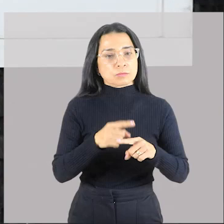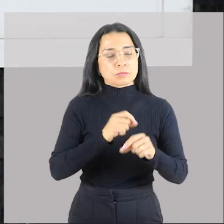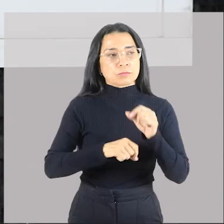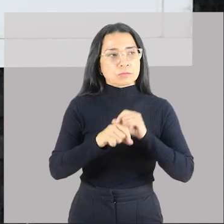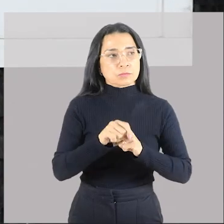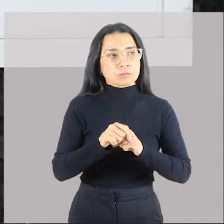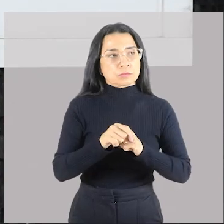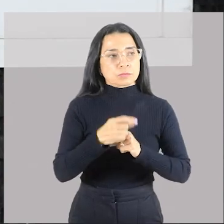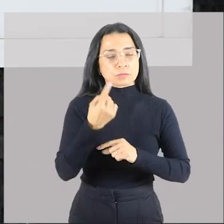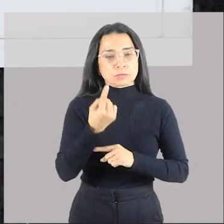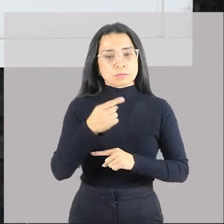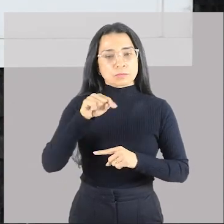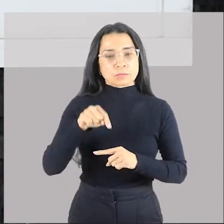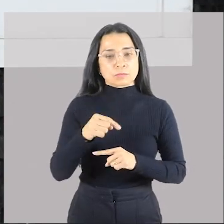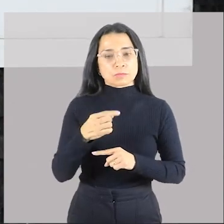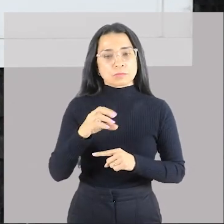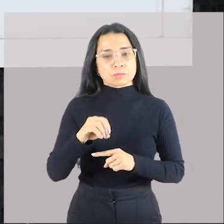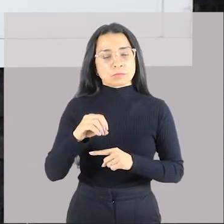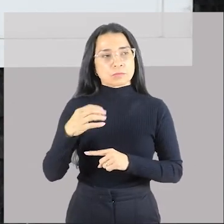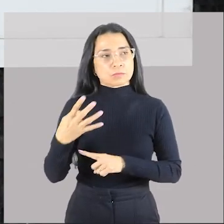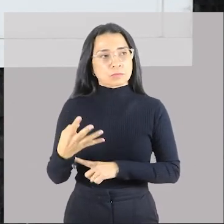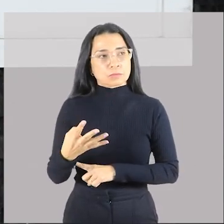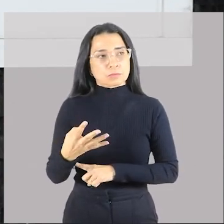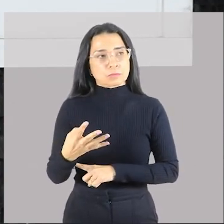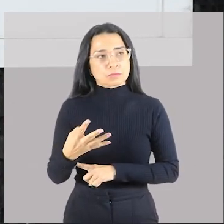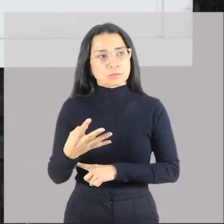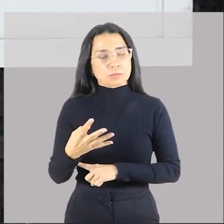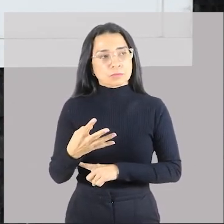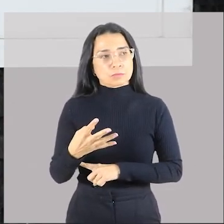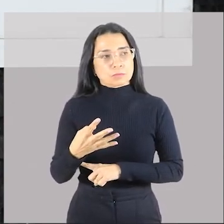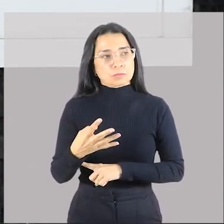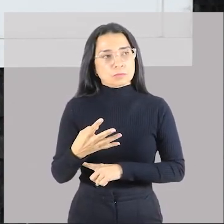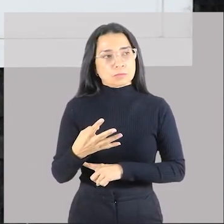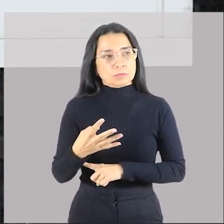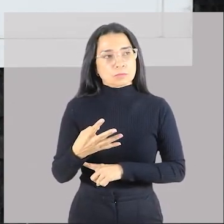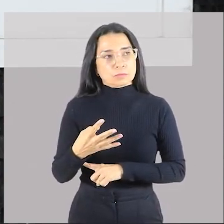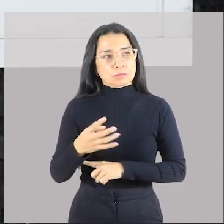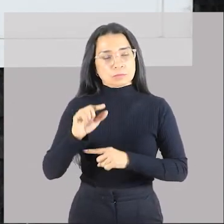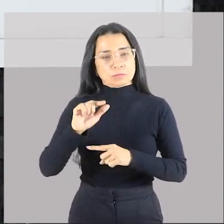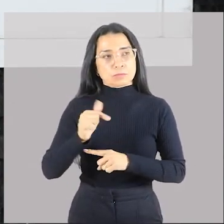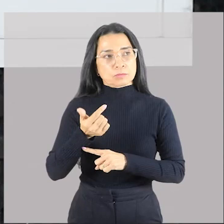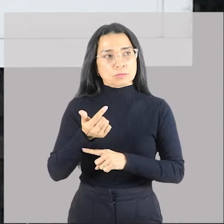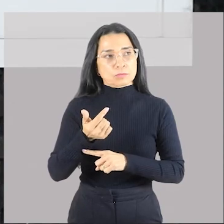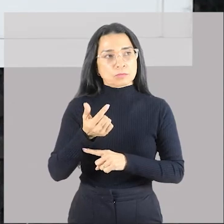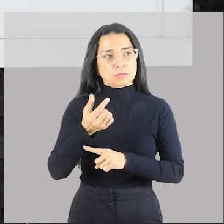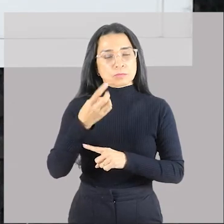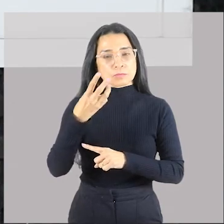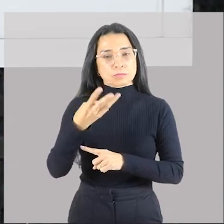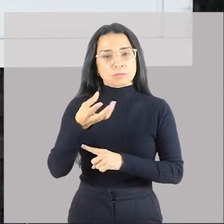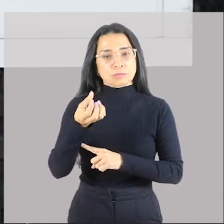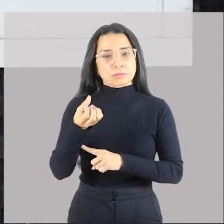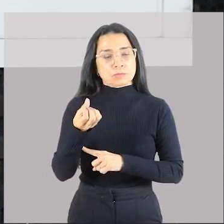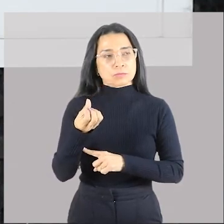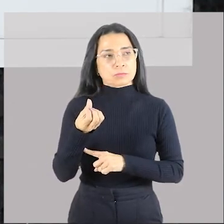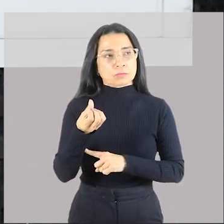multiplicado por 1,04, isso aqui elevado a 36.